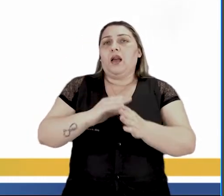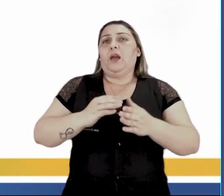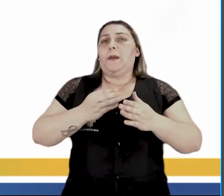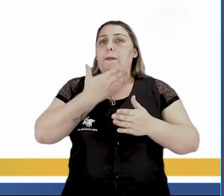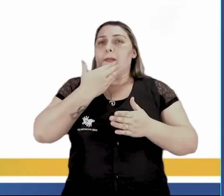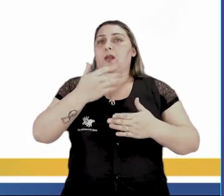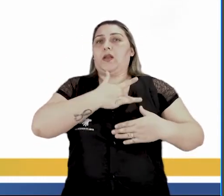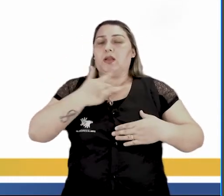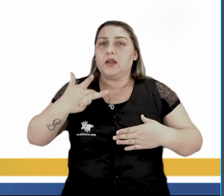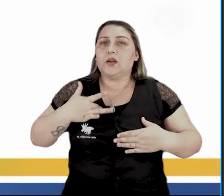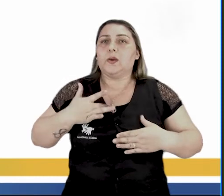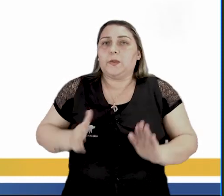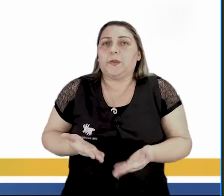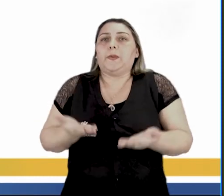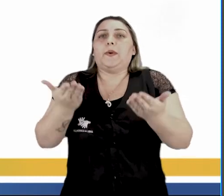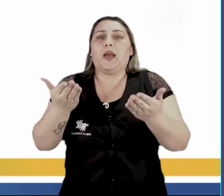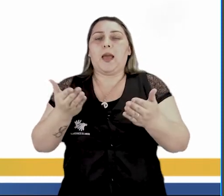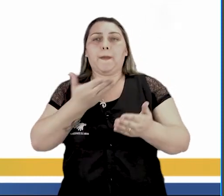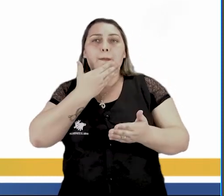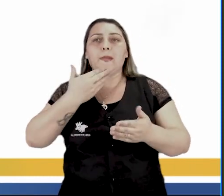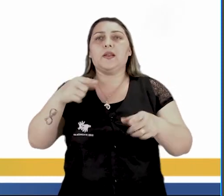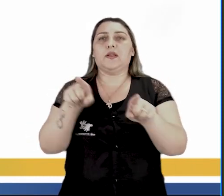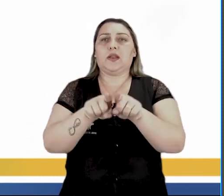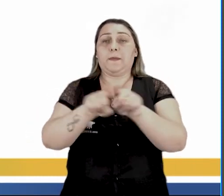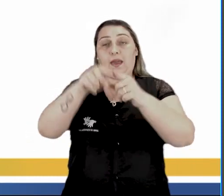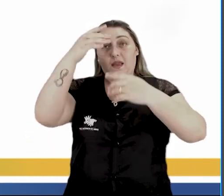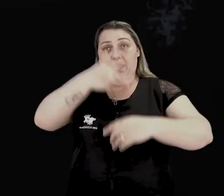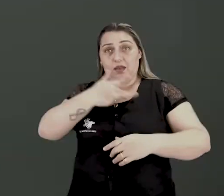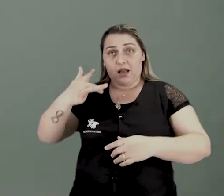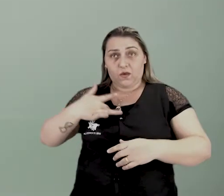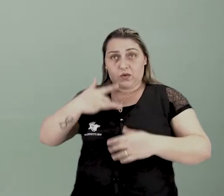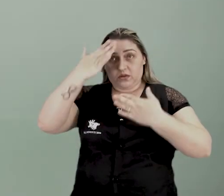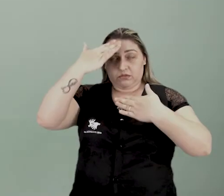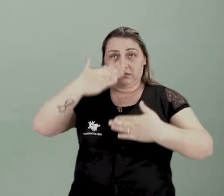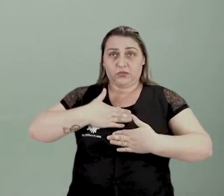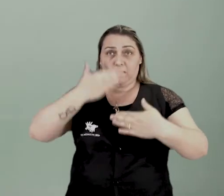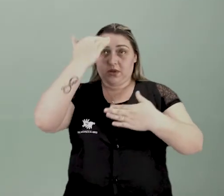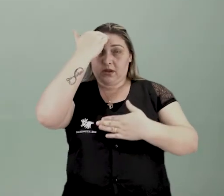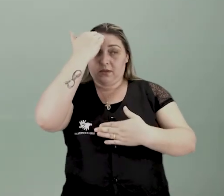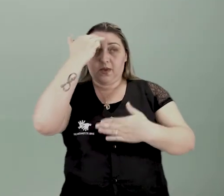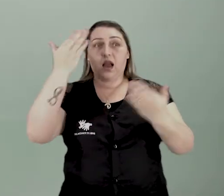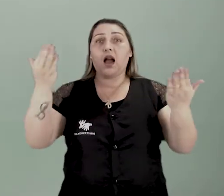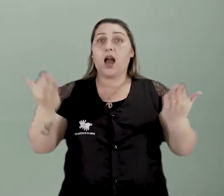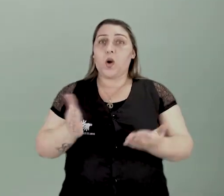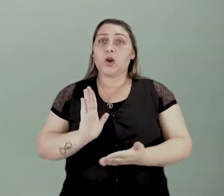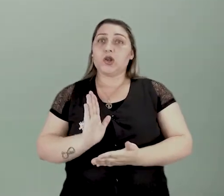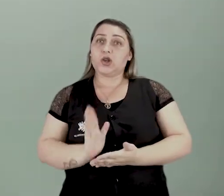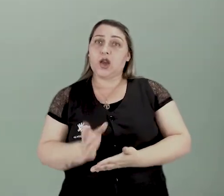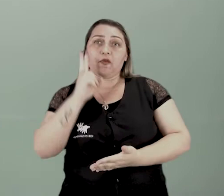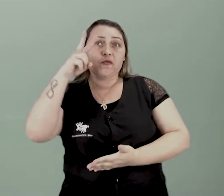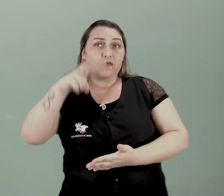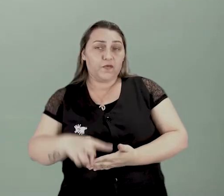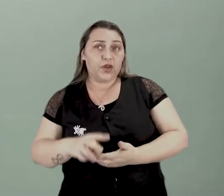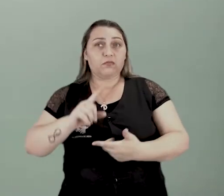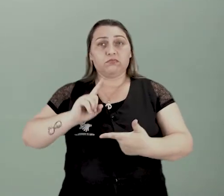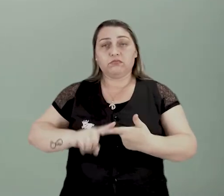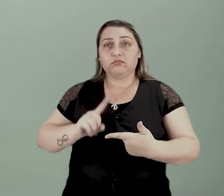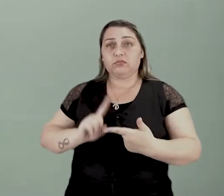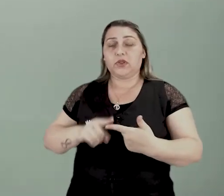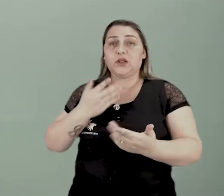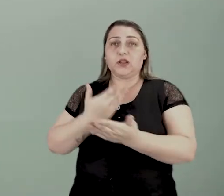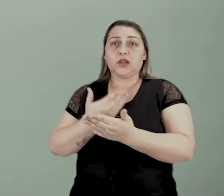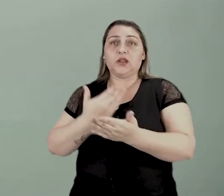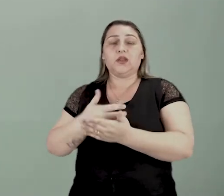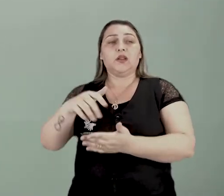saúde, melhora a autoestima e melhora a saúde. Então, agora que nós já vimos a nossa segunda parte da nossa aula